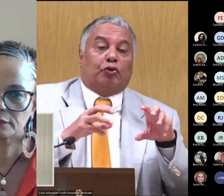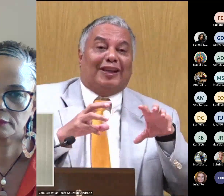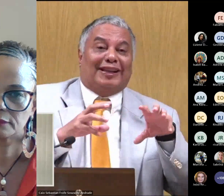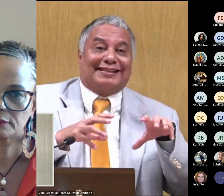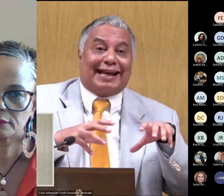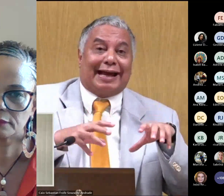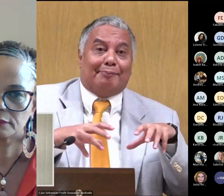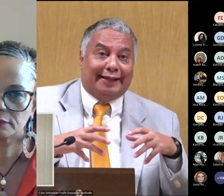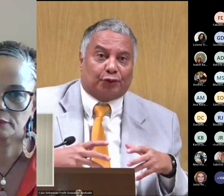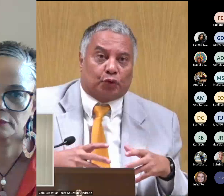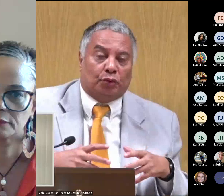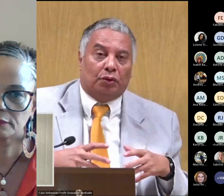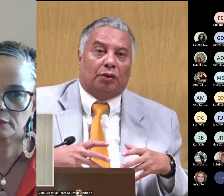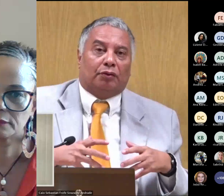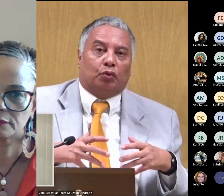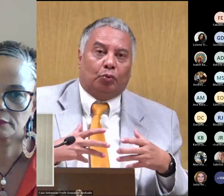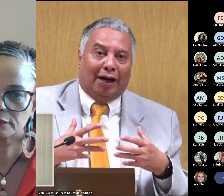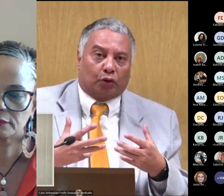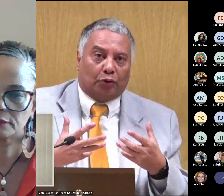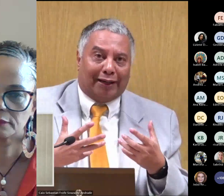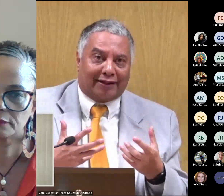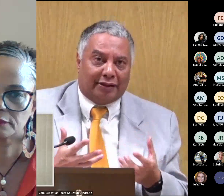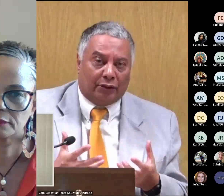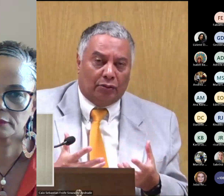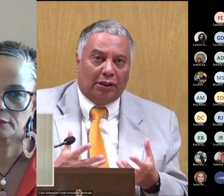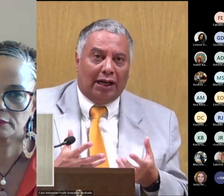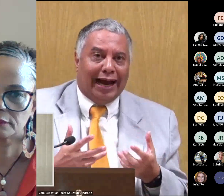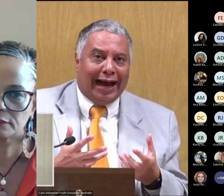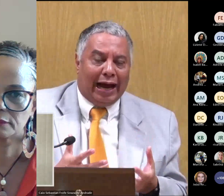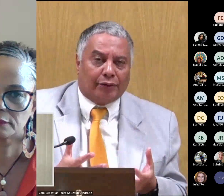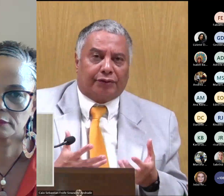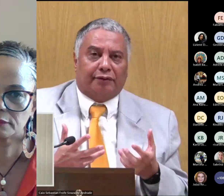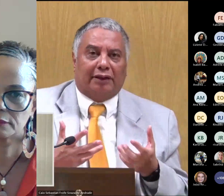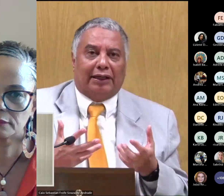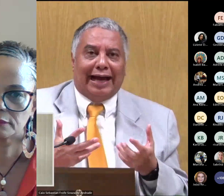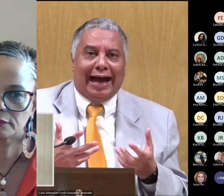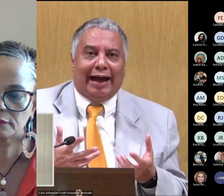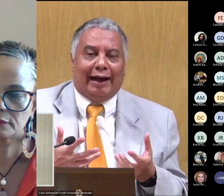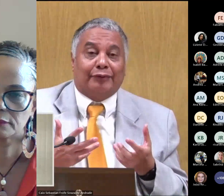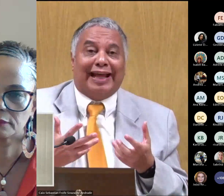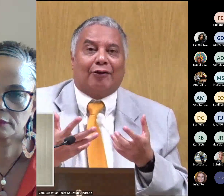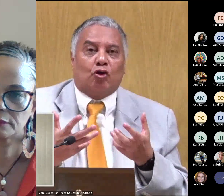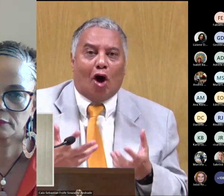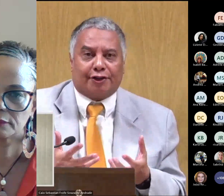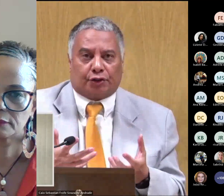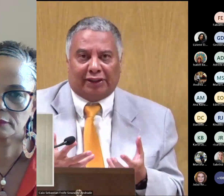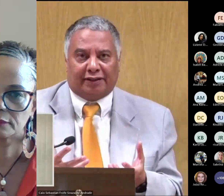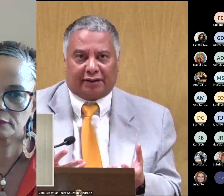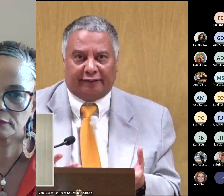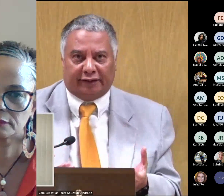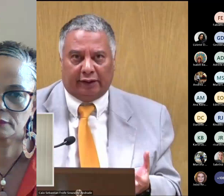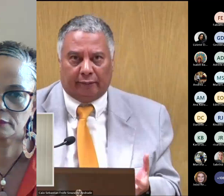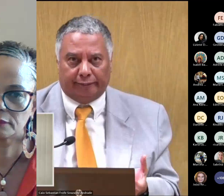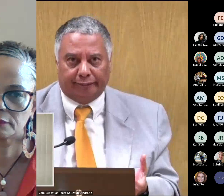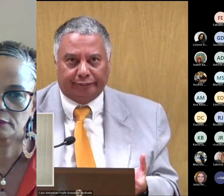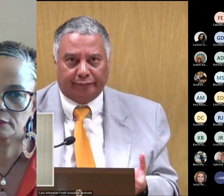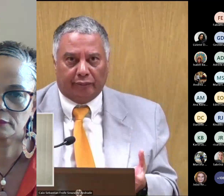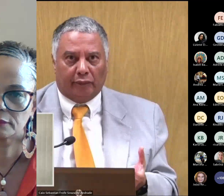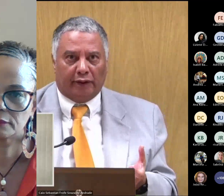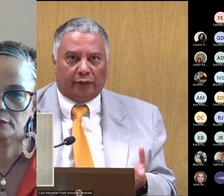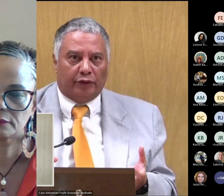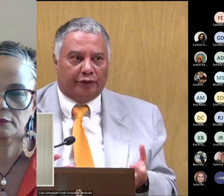do financiamento do Banco do Brasil aos ao negócio da escravidão